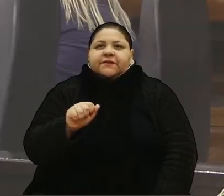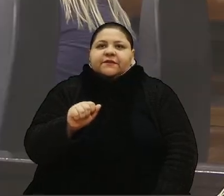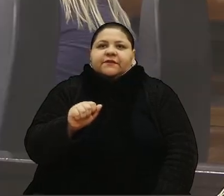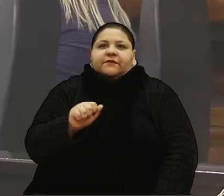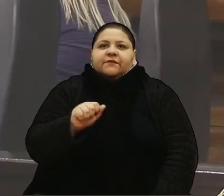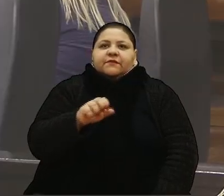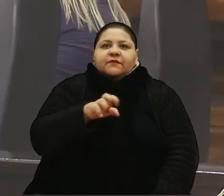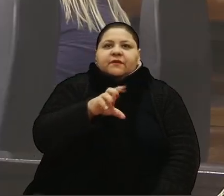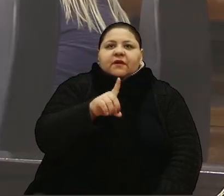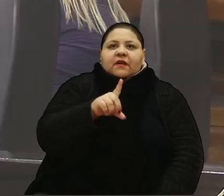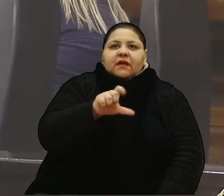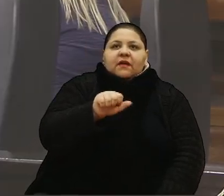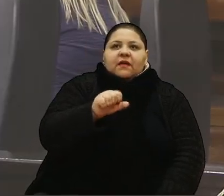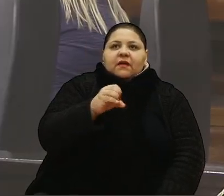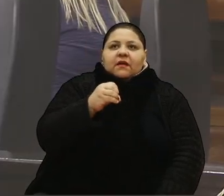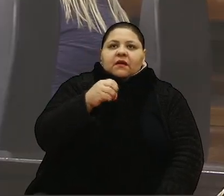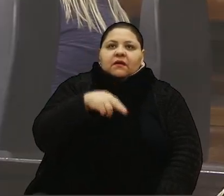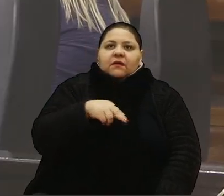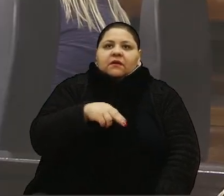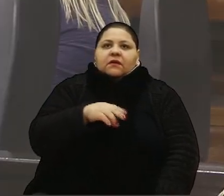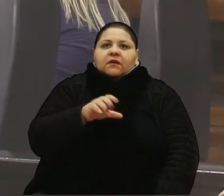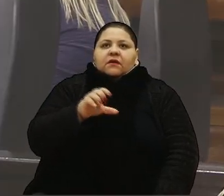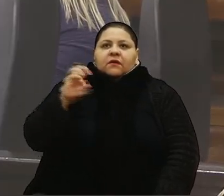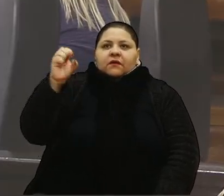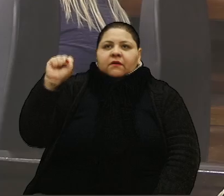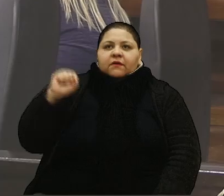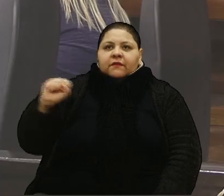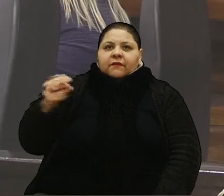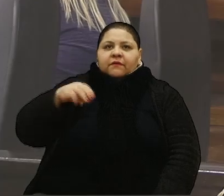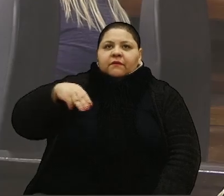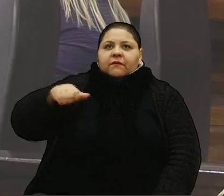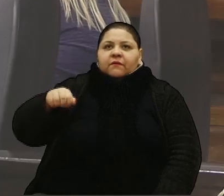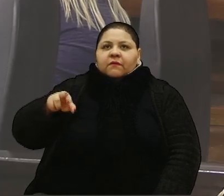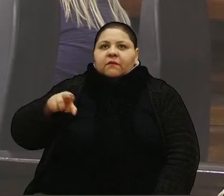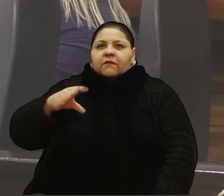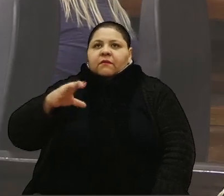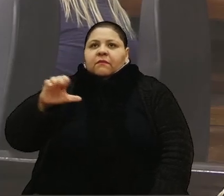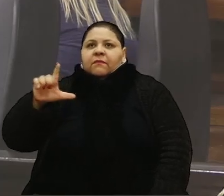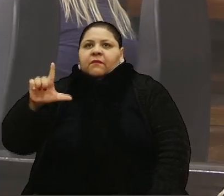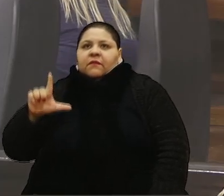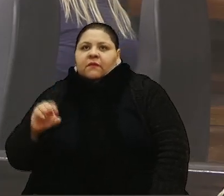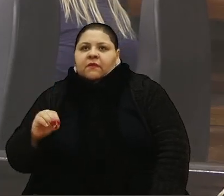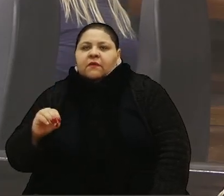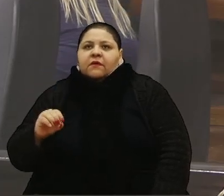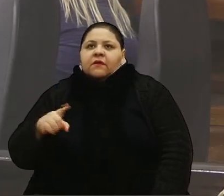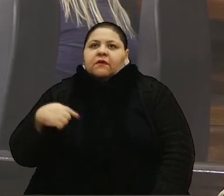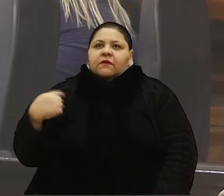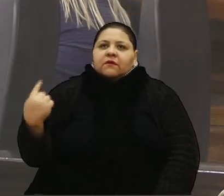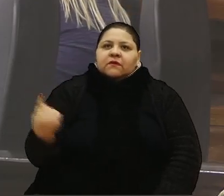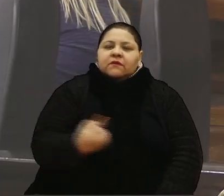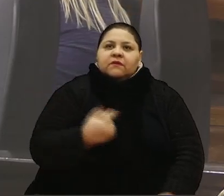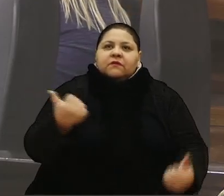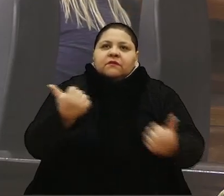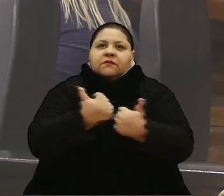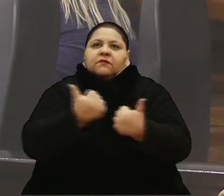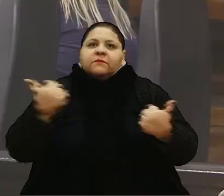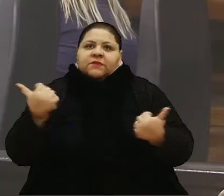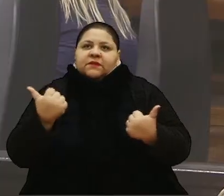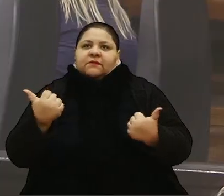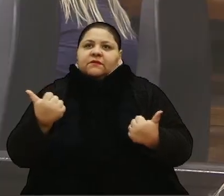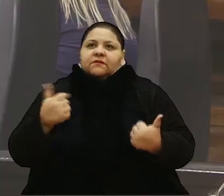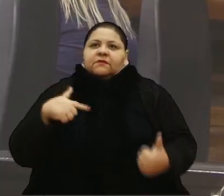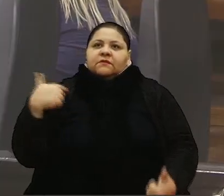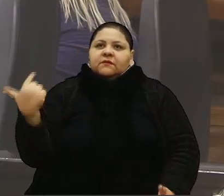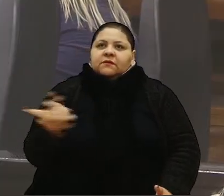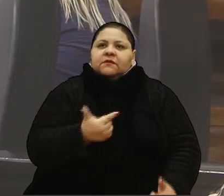o Edson, muito bem, o sobrinho Marcelo, nosso assessor de bancada, assessor da